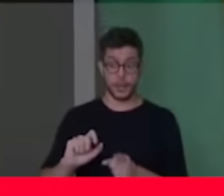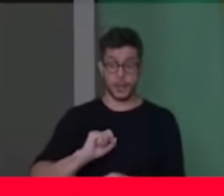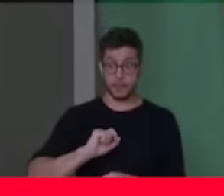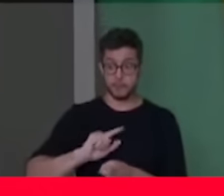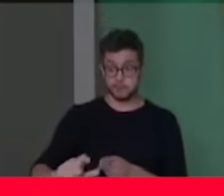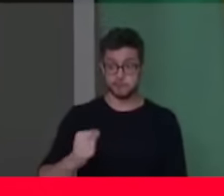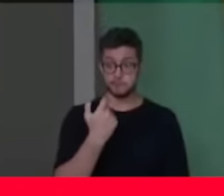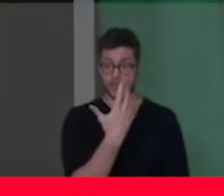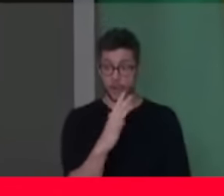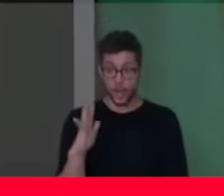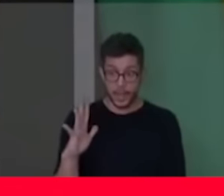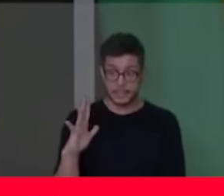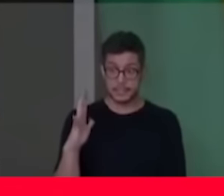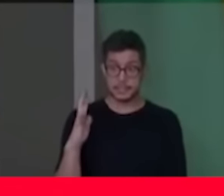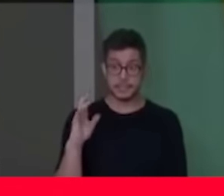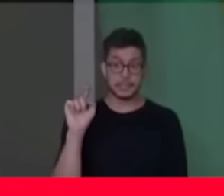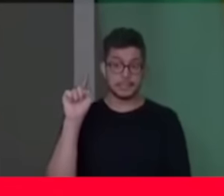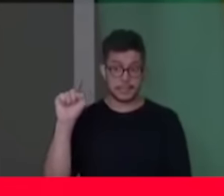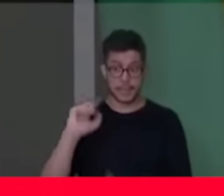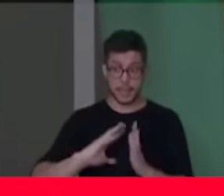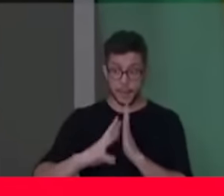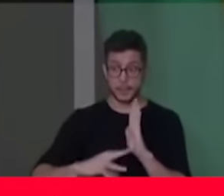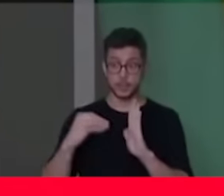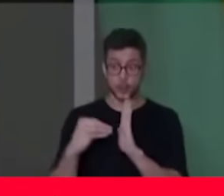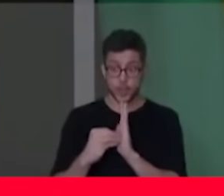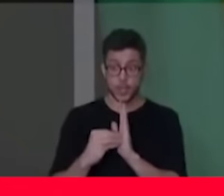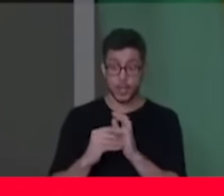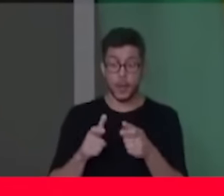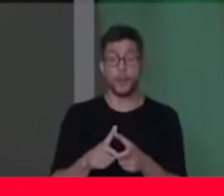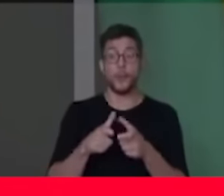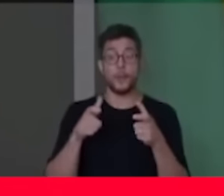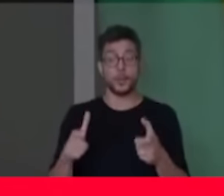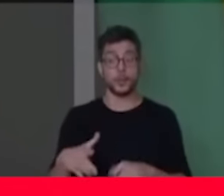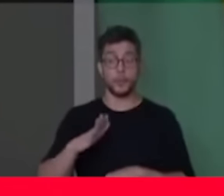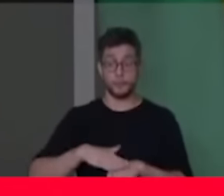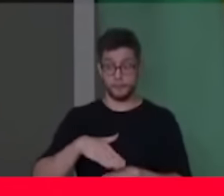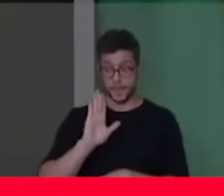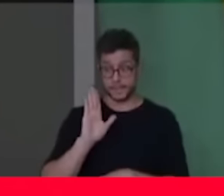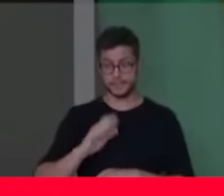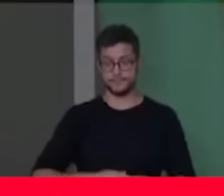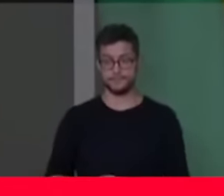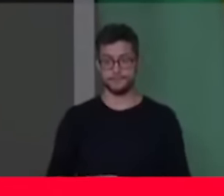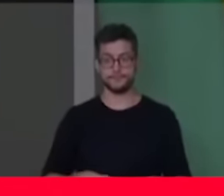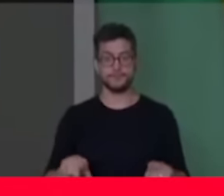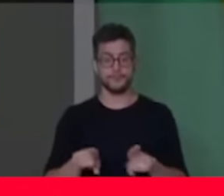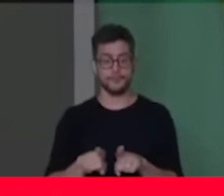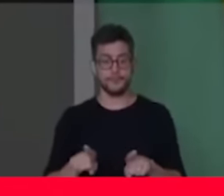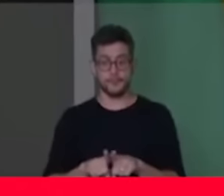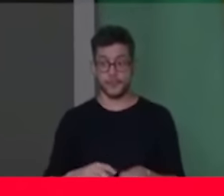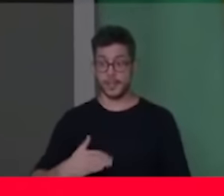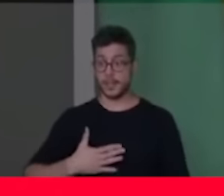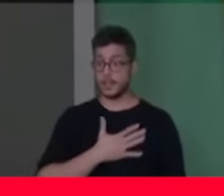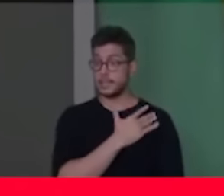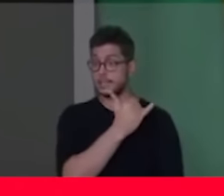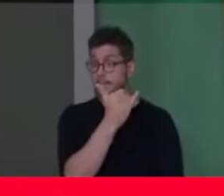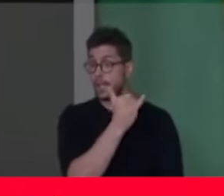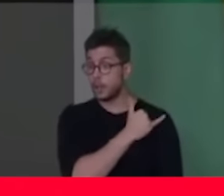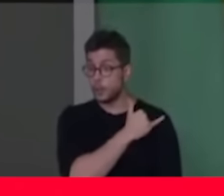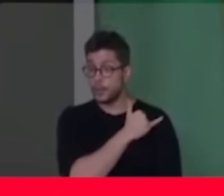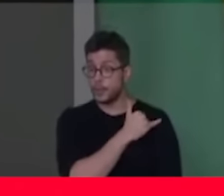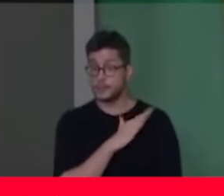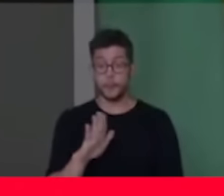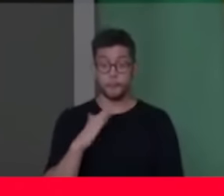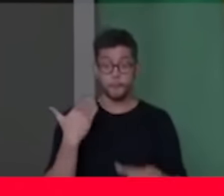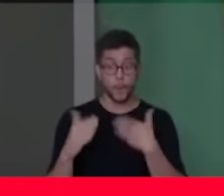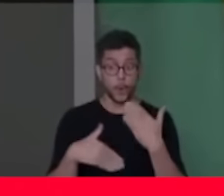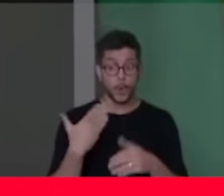286% os focos de incêndio na Amazônia. Nós vemos aumento de morte de Yanomamis. Aliás, tudo aquilo que eles